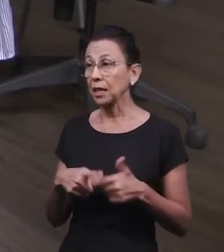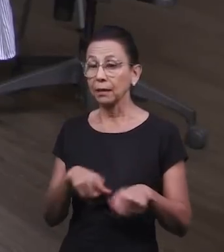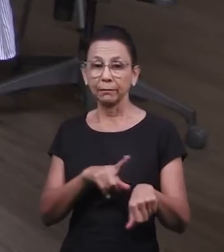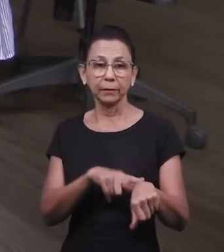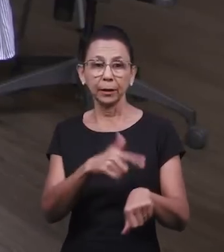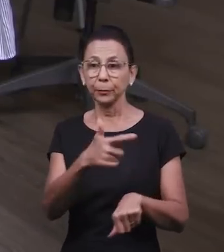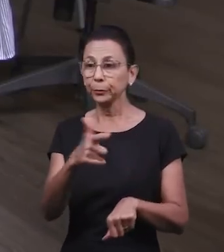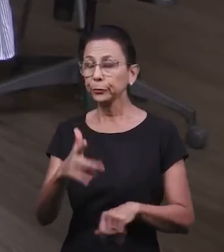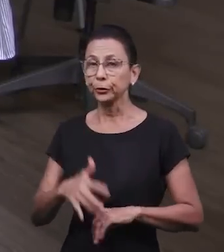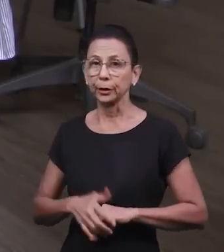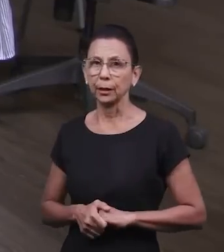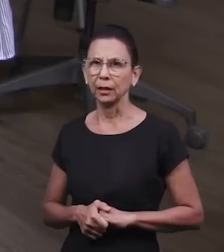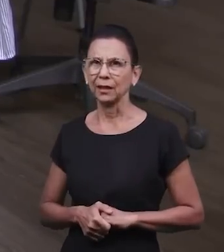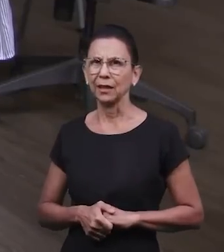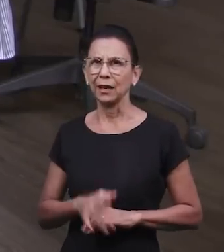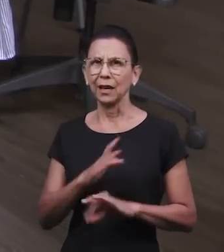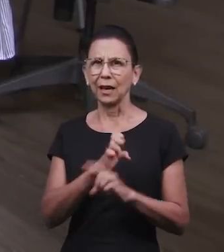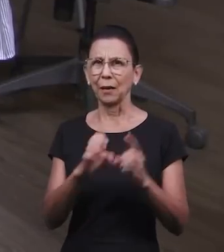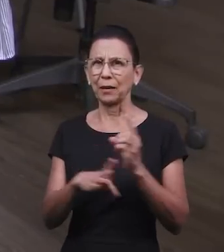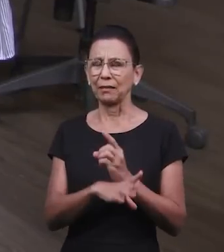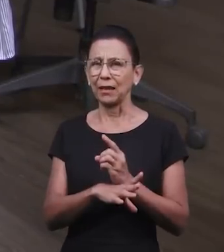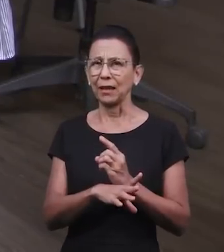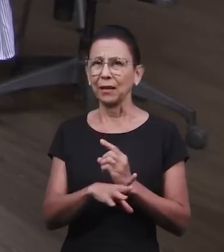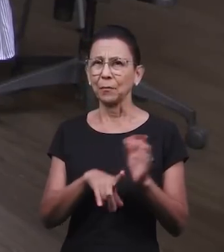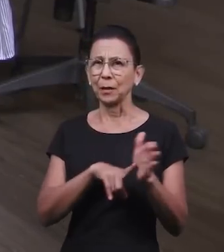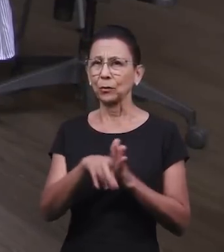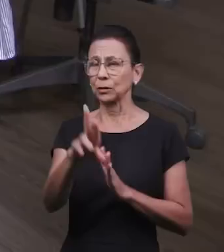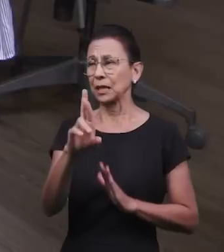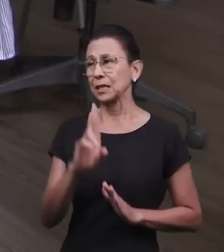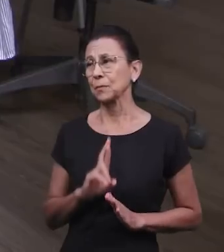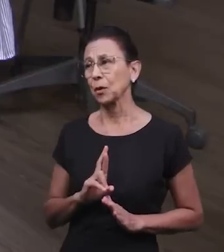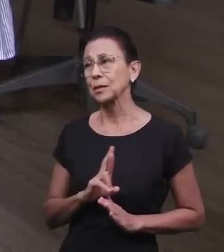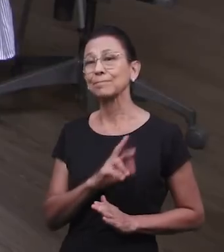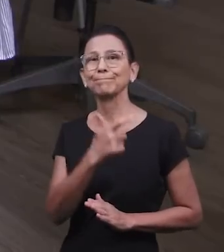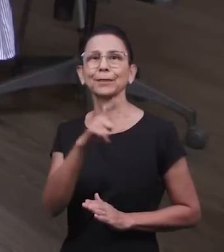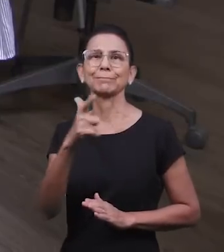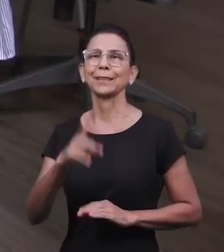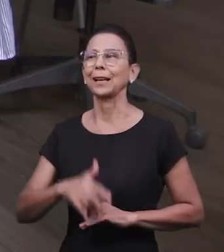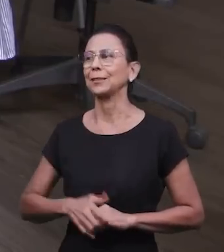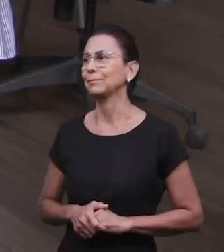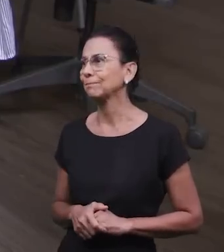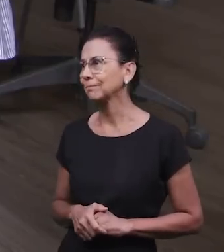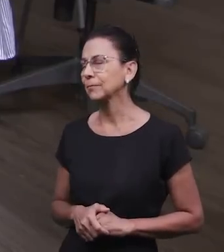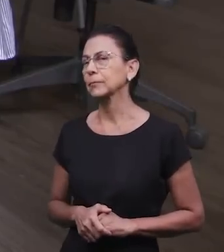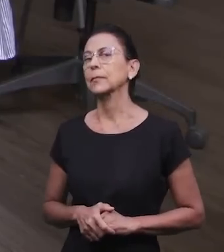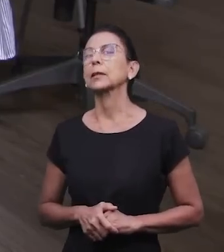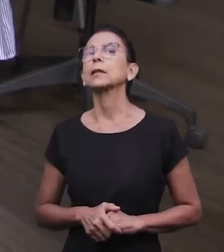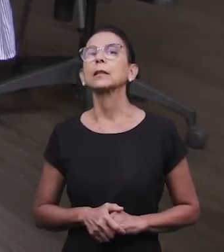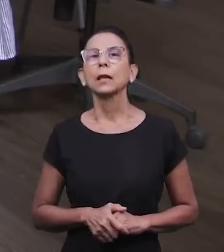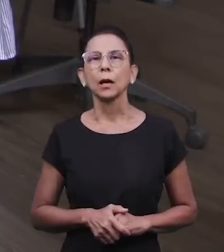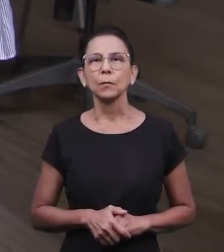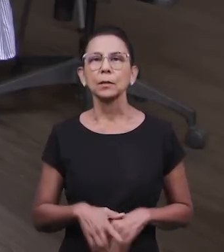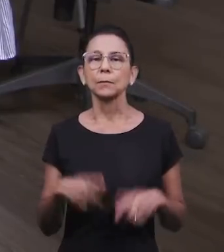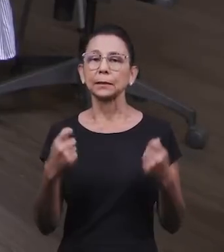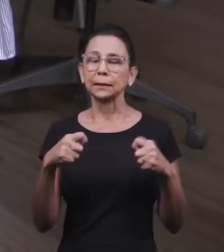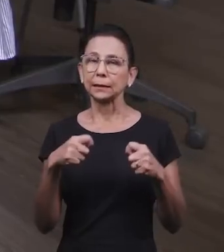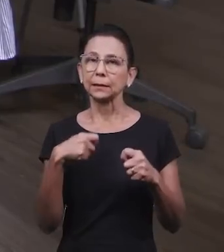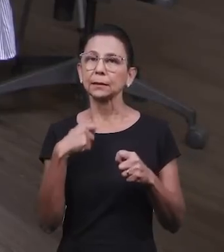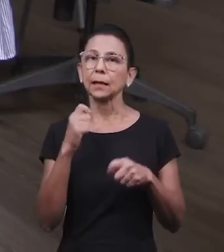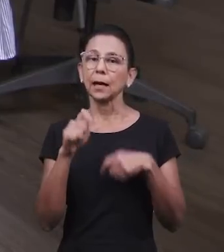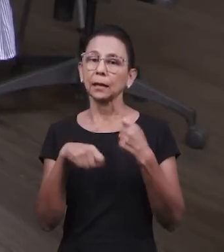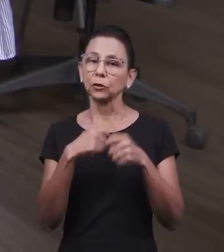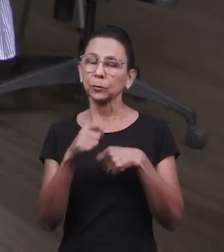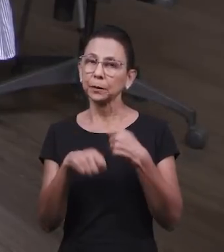EBD por falta de tempo, né? Porque tempo a gente tem, tempo a gente administra. E as redes sociais precisam ser administradas. Muito